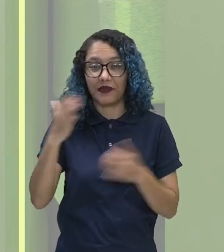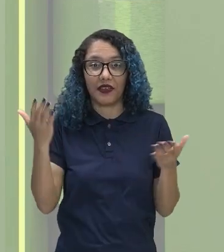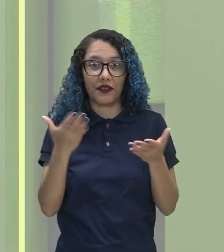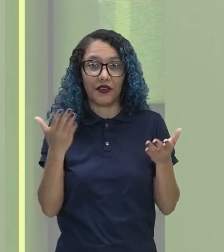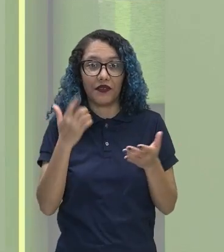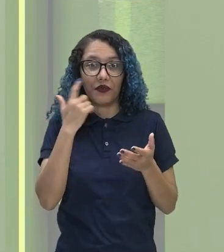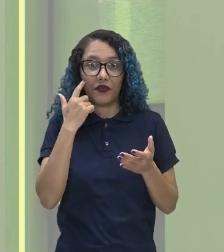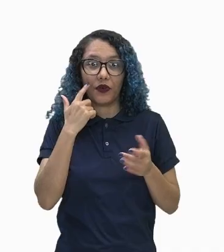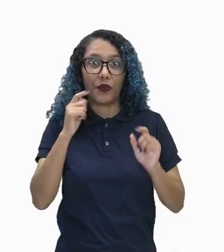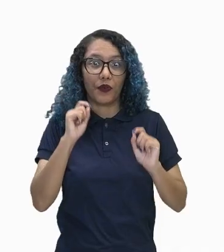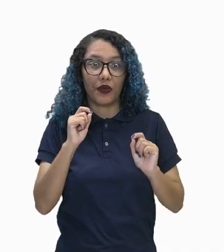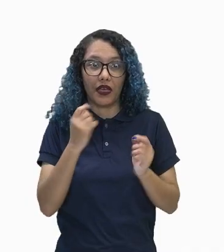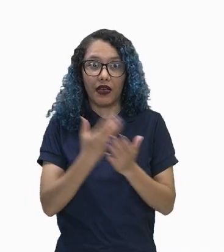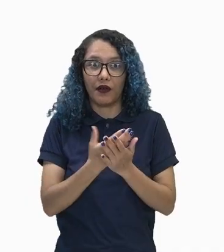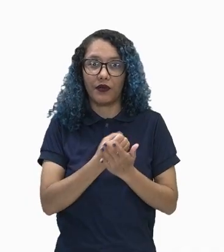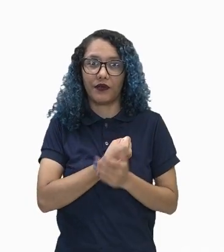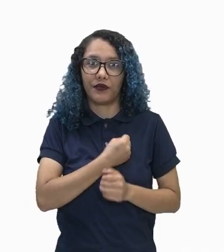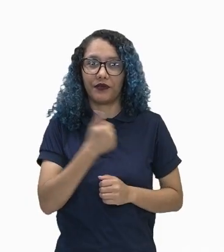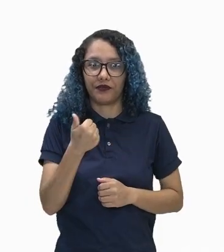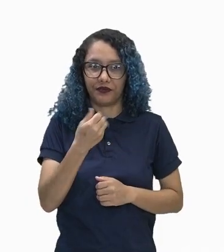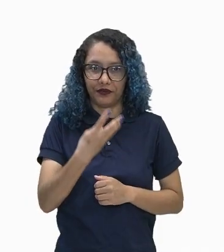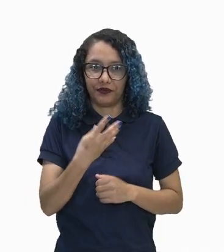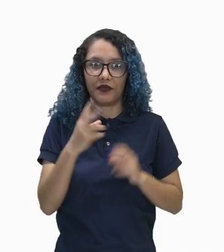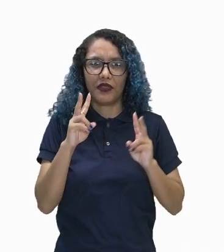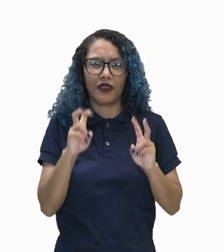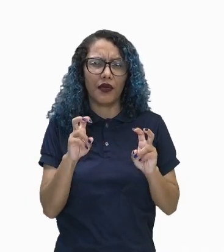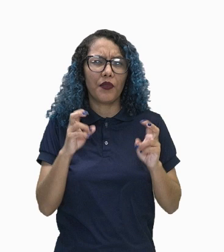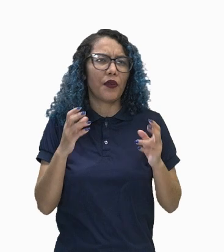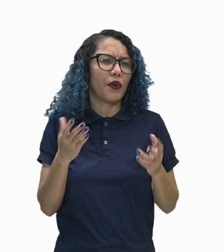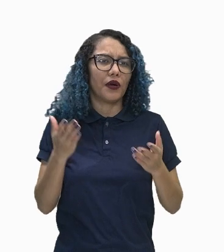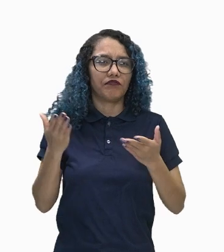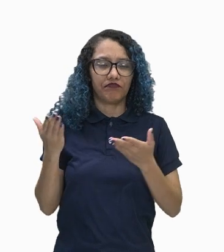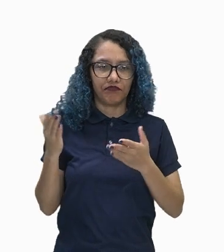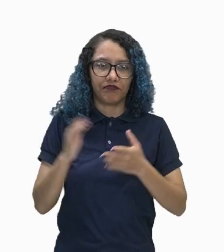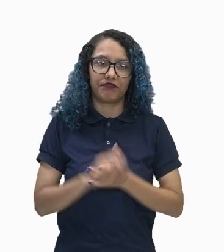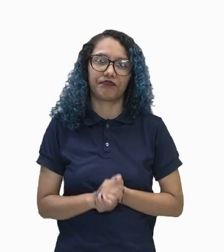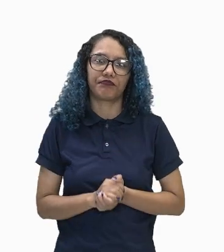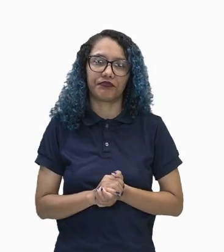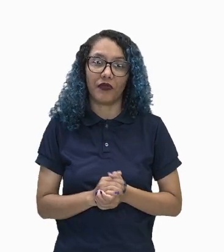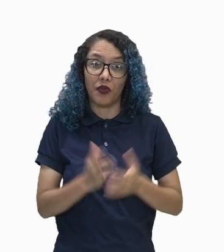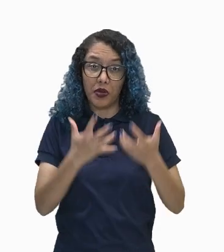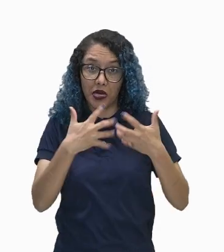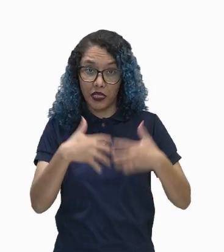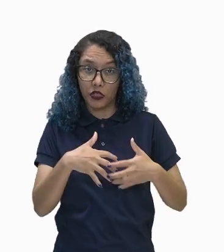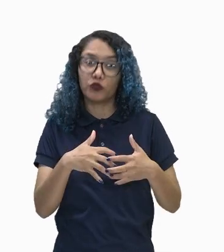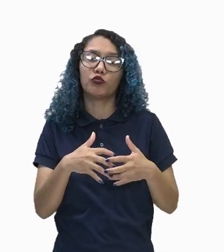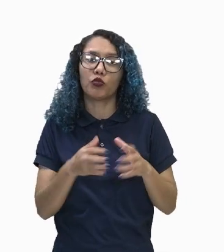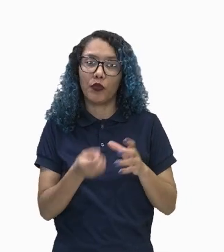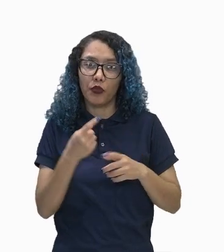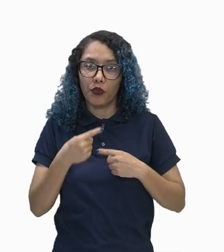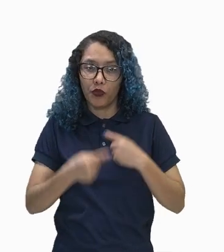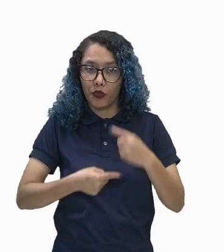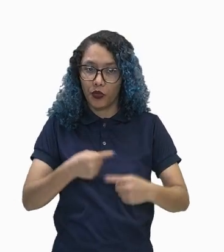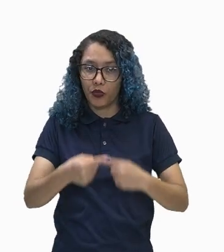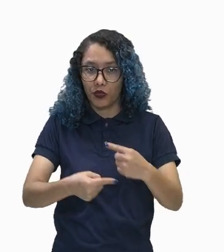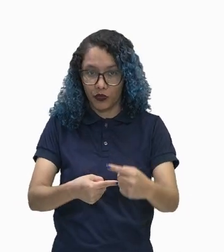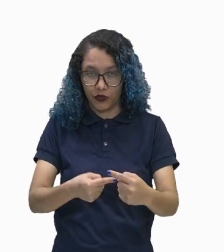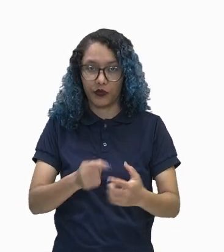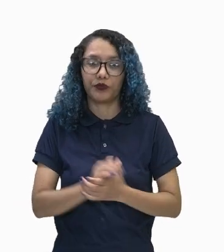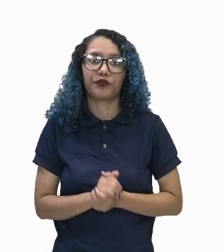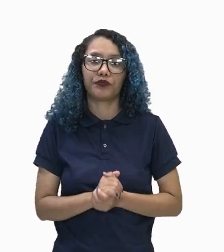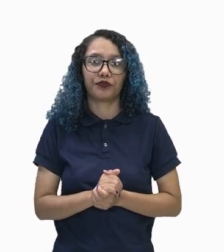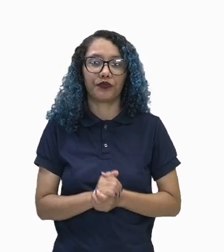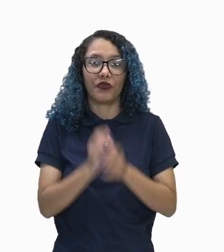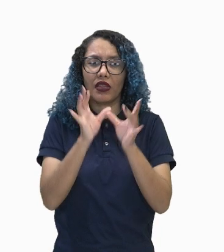para a nossa aula de número 14, com objeto de conhecimento, mecanismos